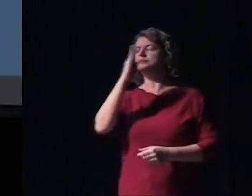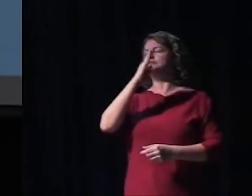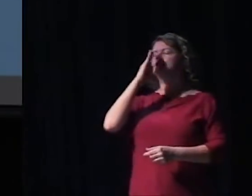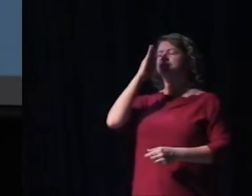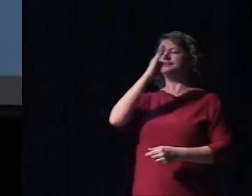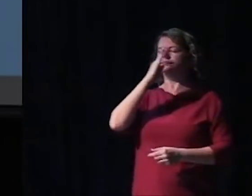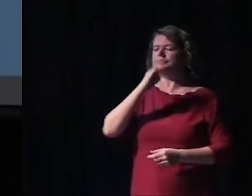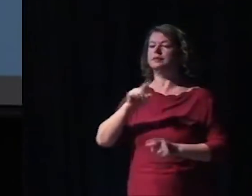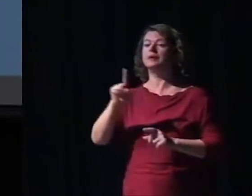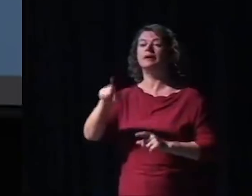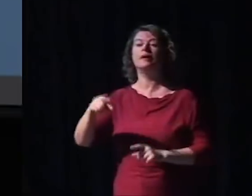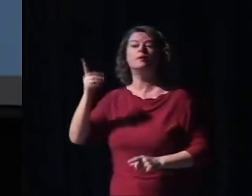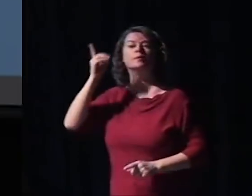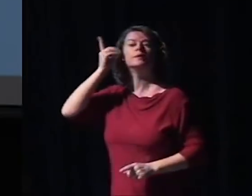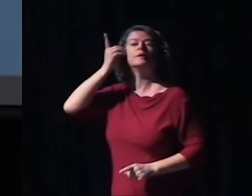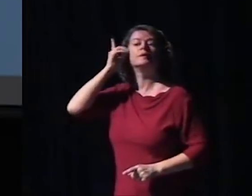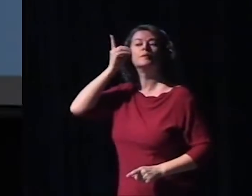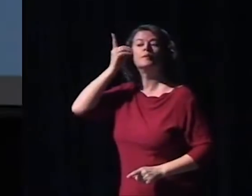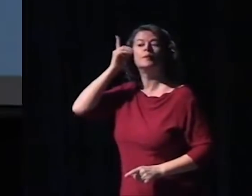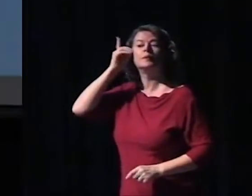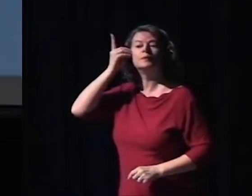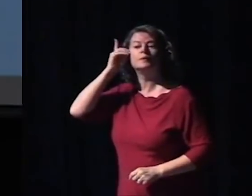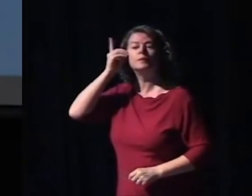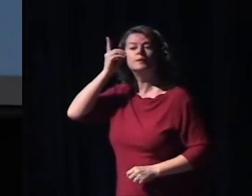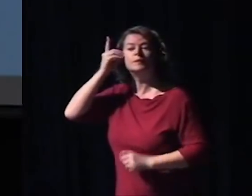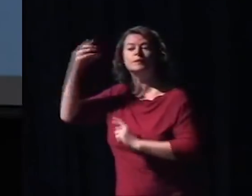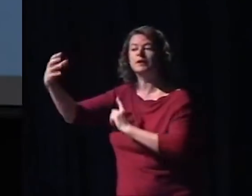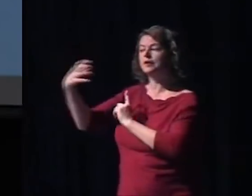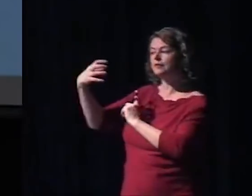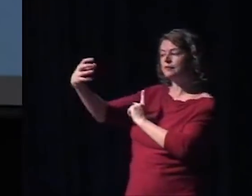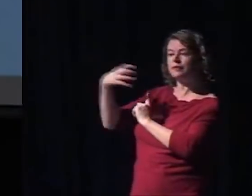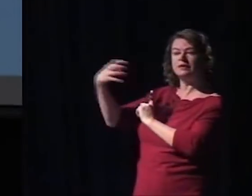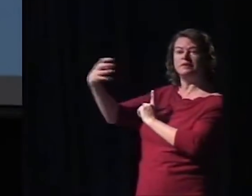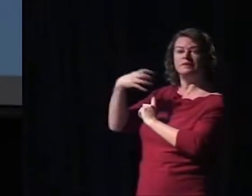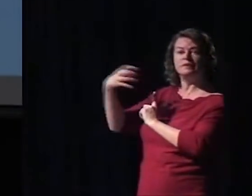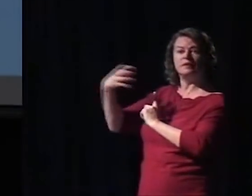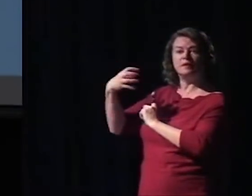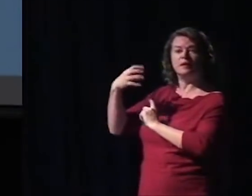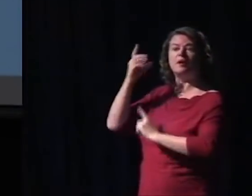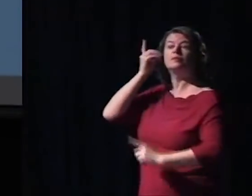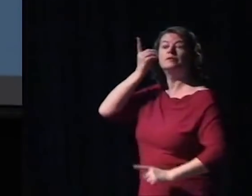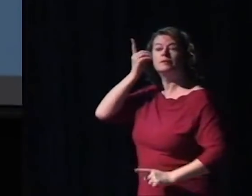espírito que faz você perder o temor do Senhor.